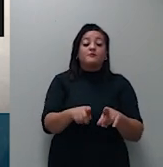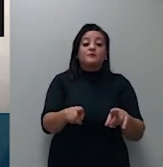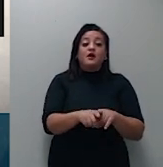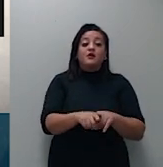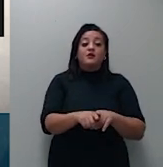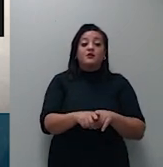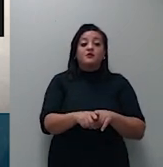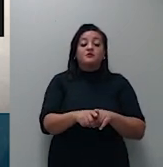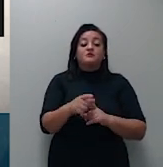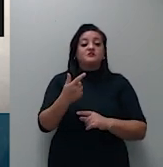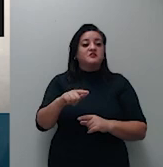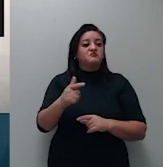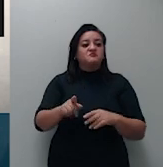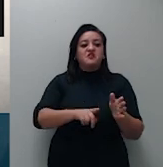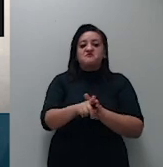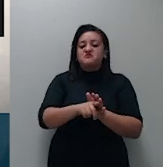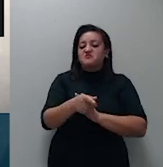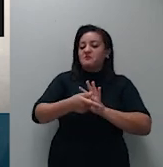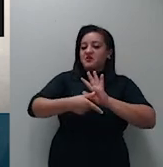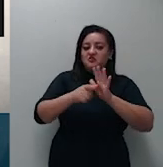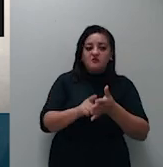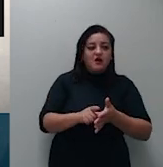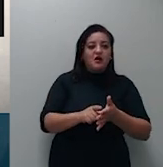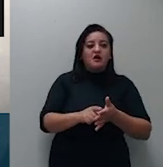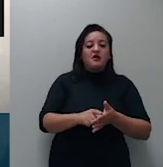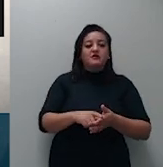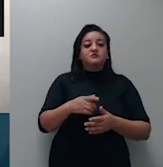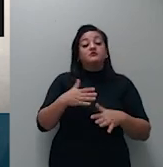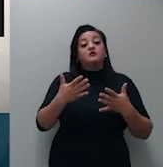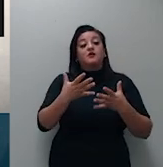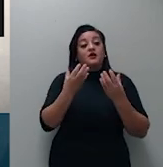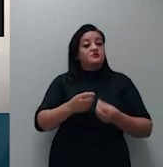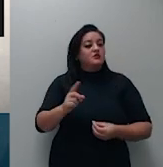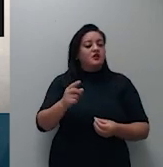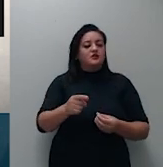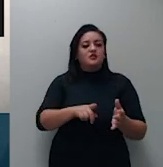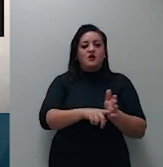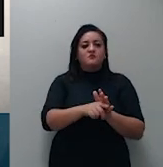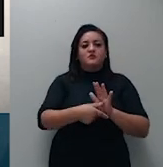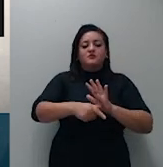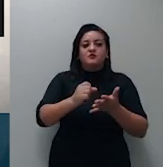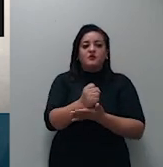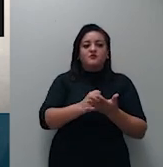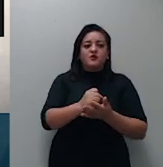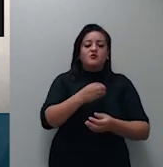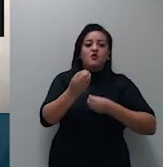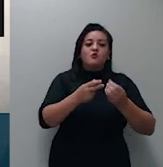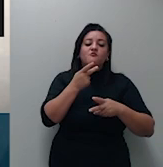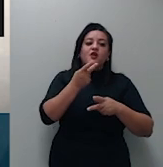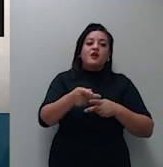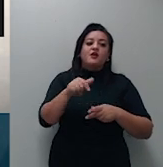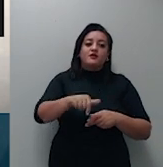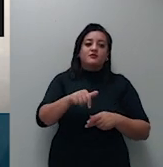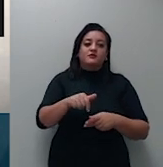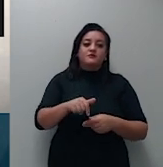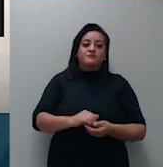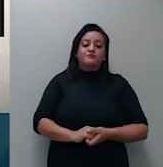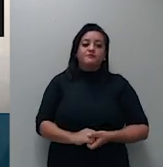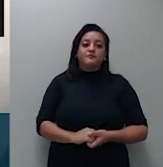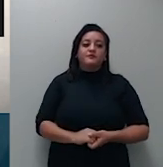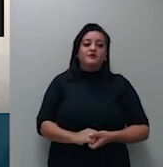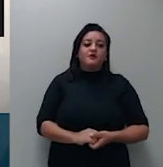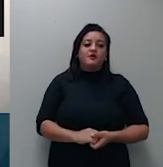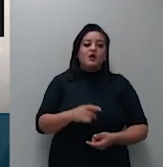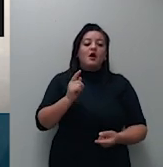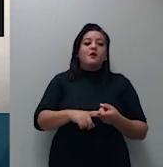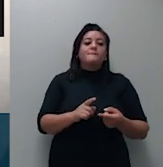também é no ouvir prequestionamento e não se admite para questionamento fixo comercial Ney aqui